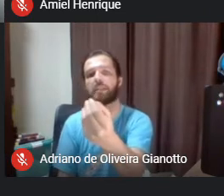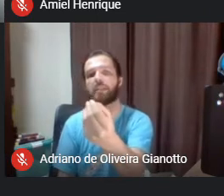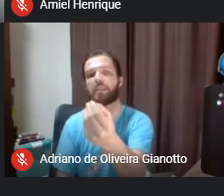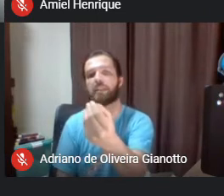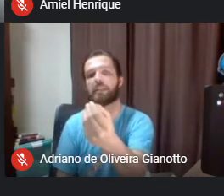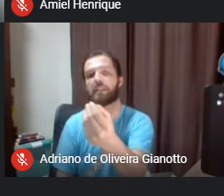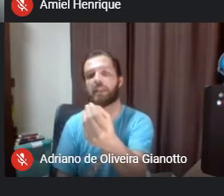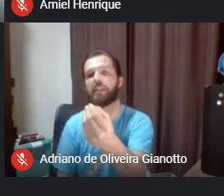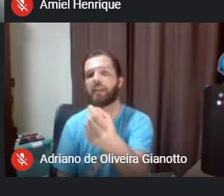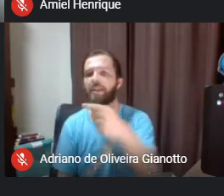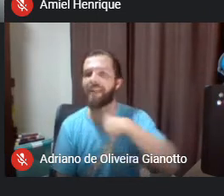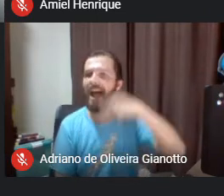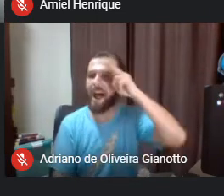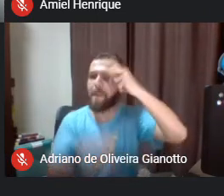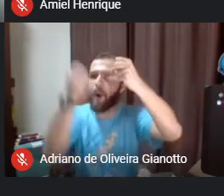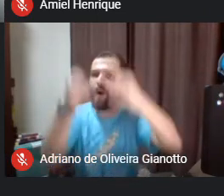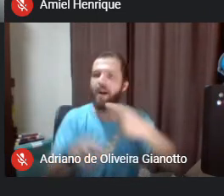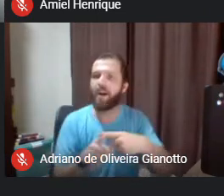109,